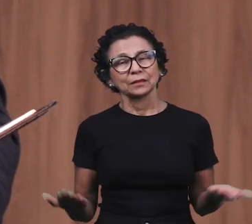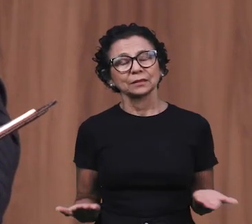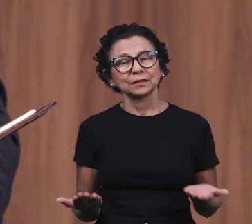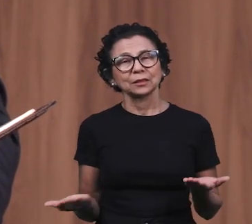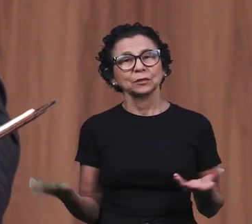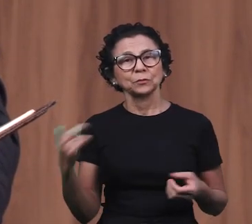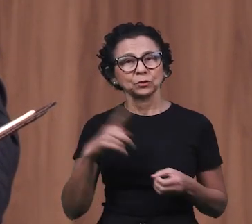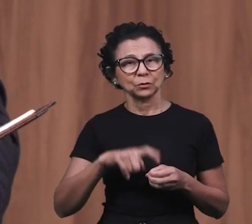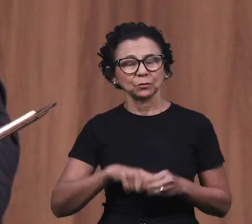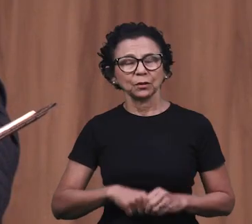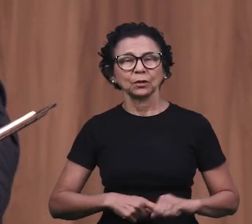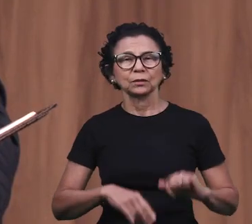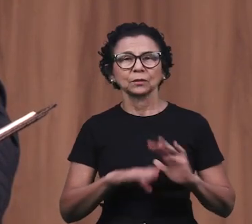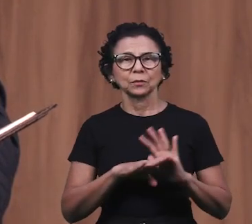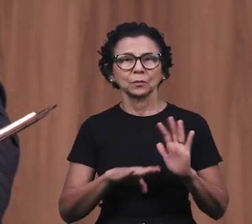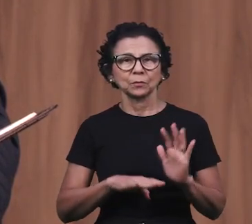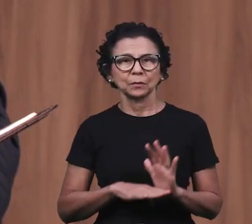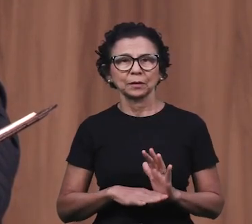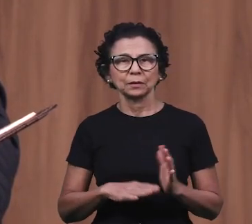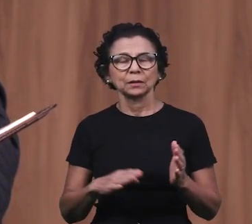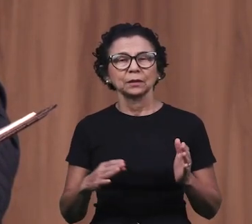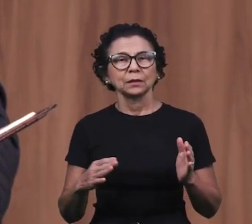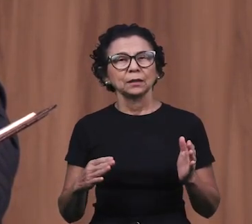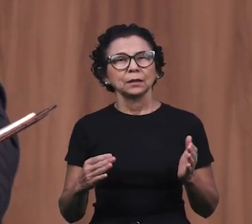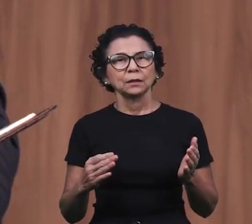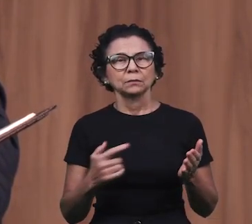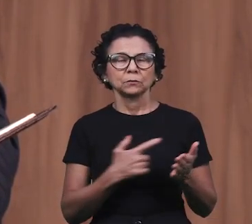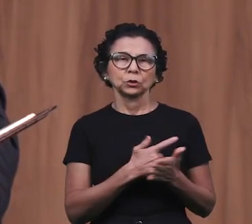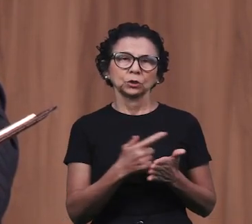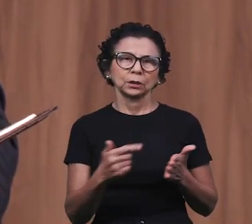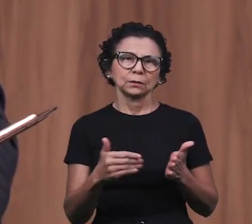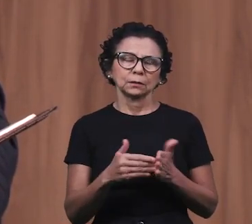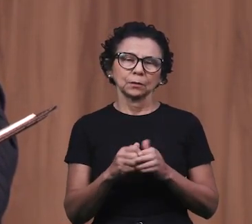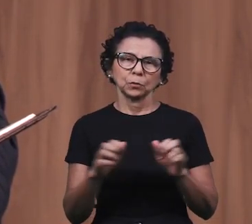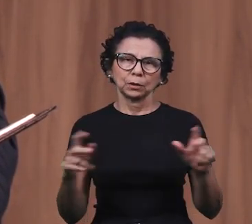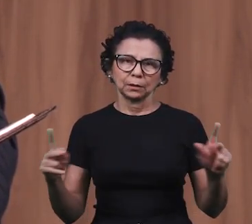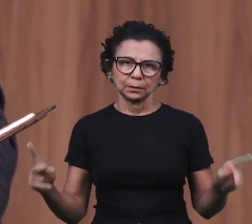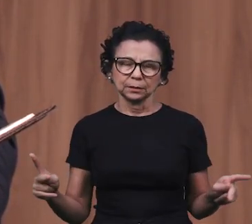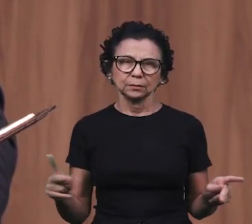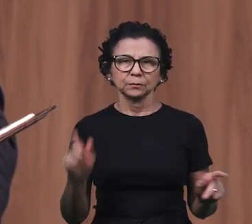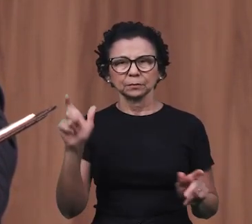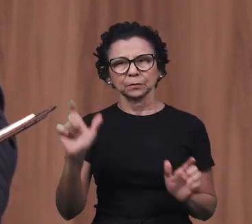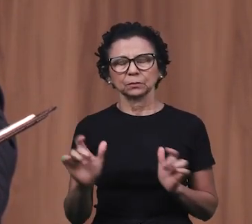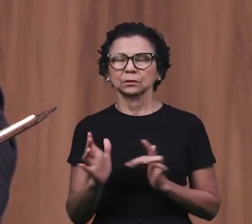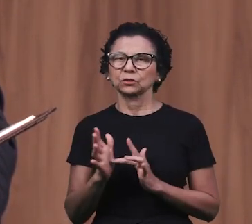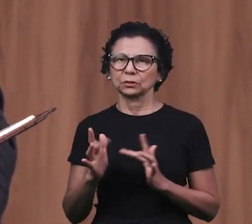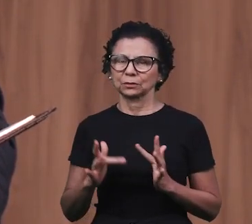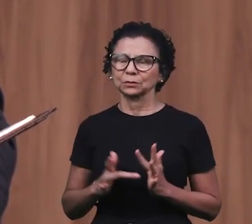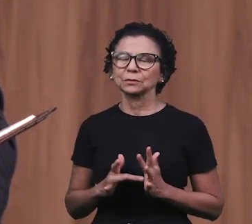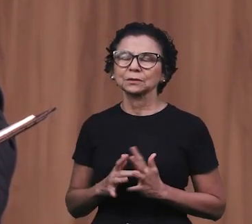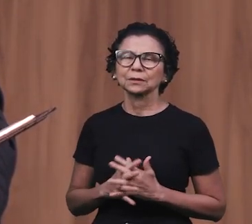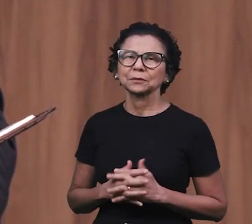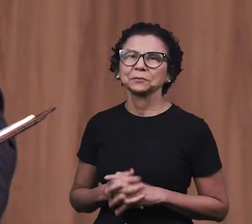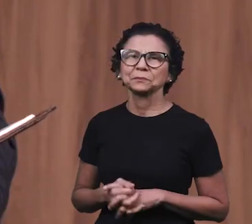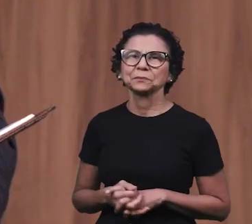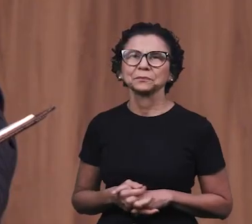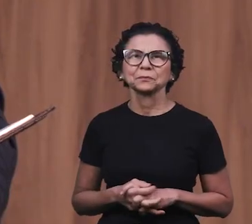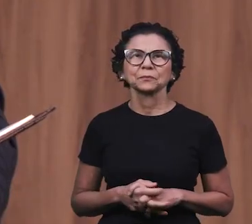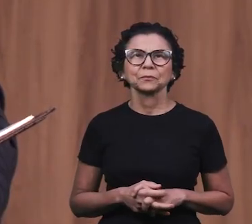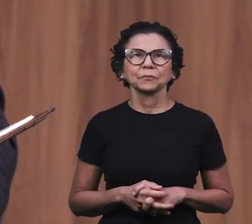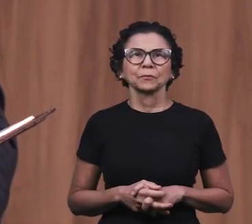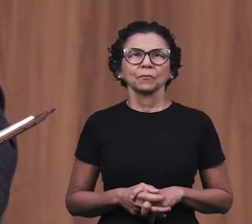Muito bem, meus irmãos, amigo telespectador, ouvinte, novamente estamos de volta com o programa Jesus em toda a